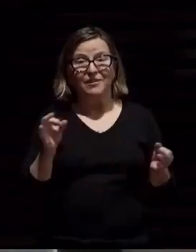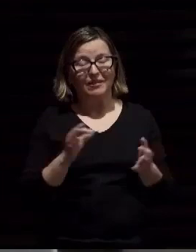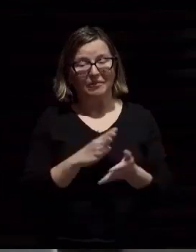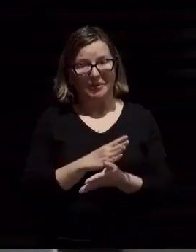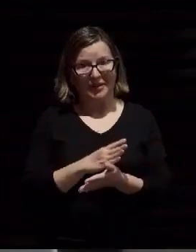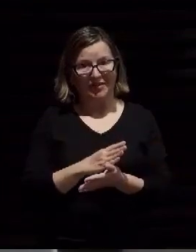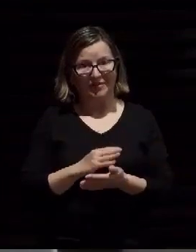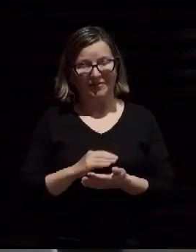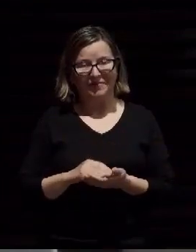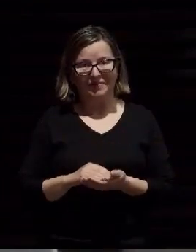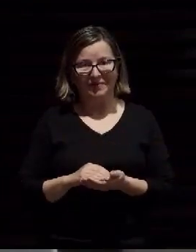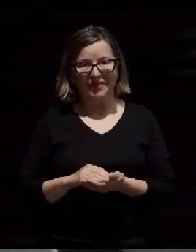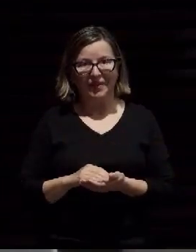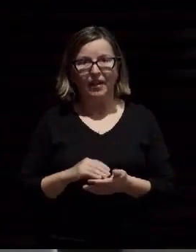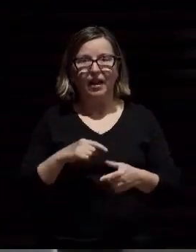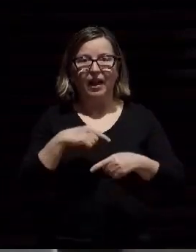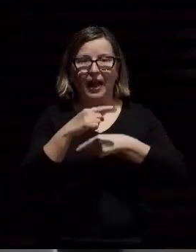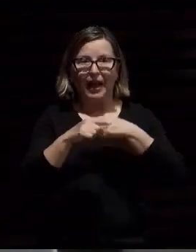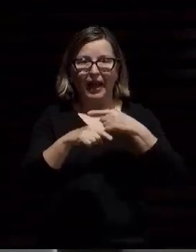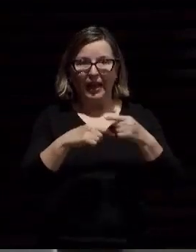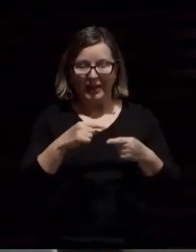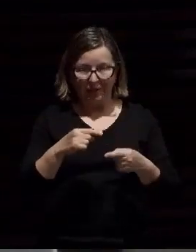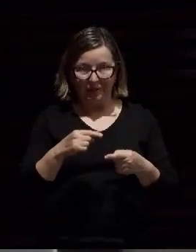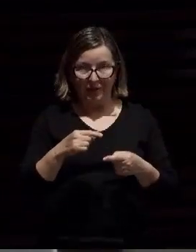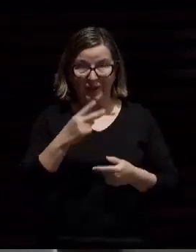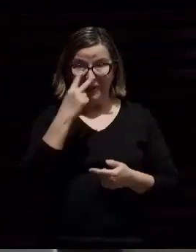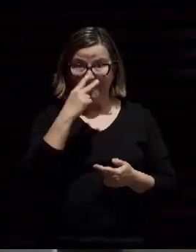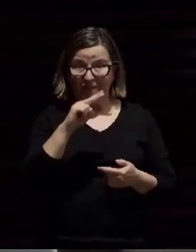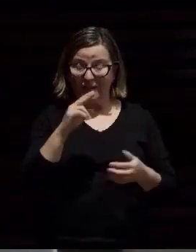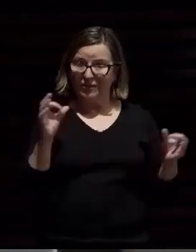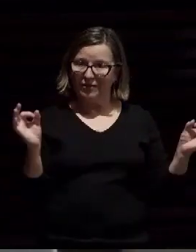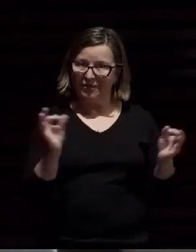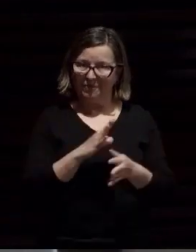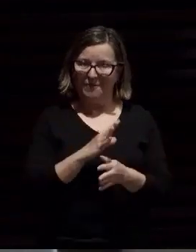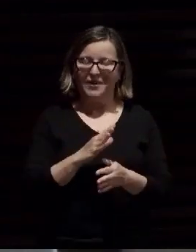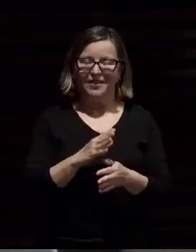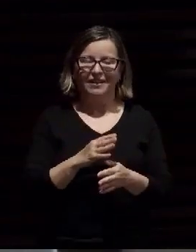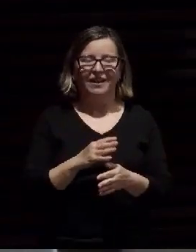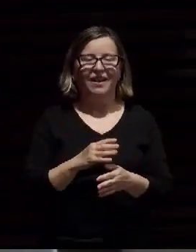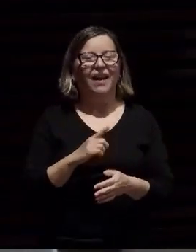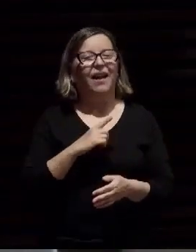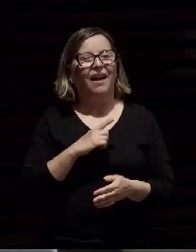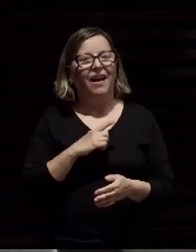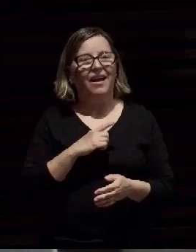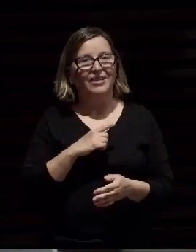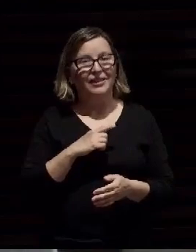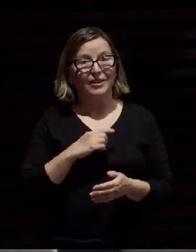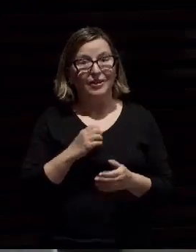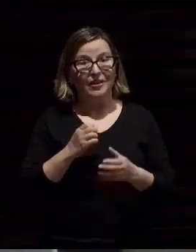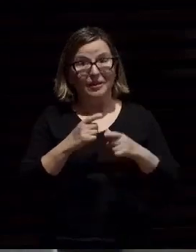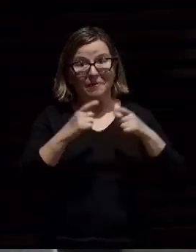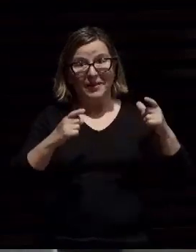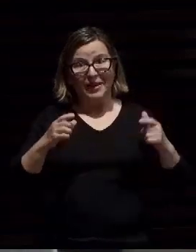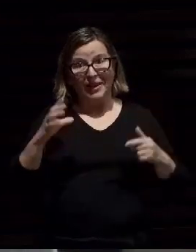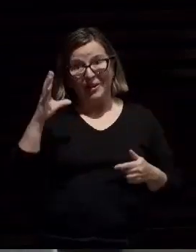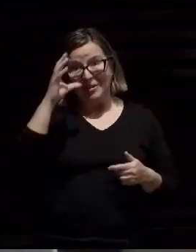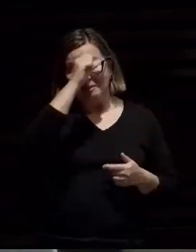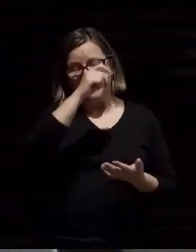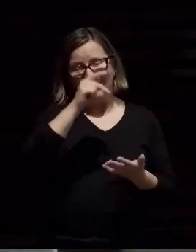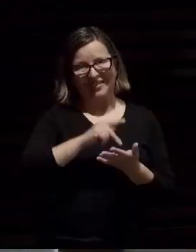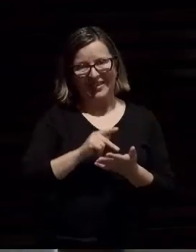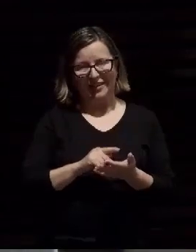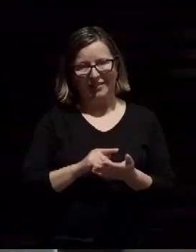fato, adquiro a maior compreensão da verdade. O conhecimento evolui, mas a verdade é sempre a